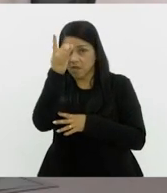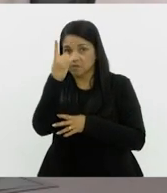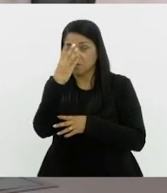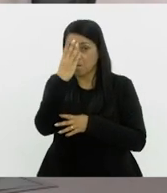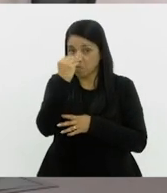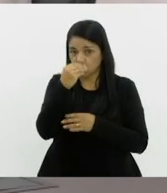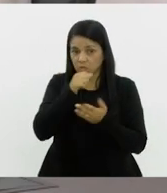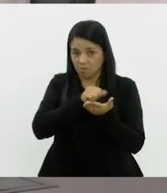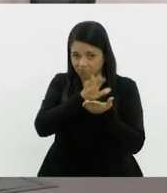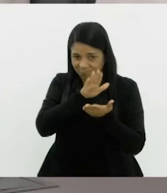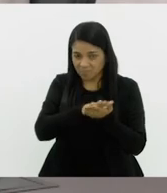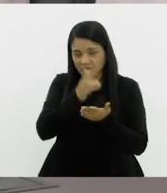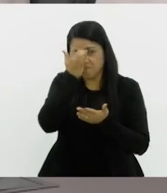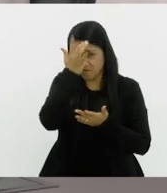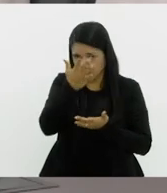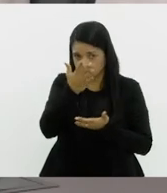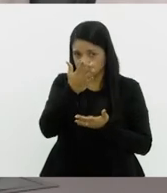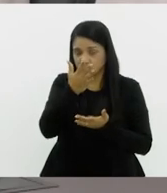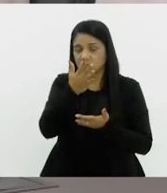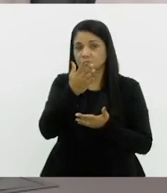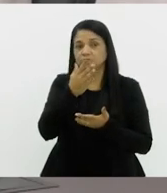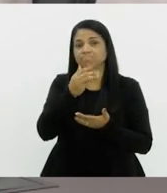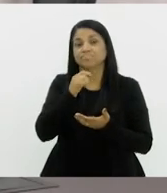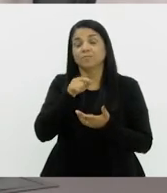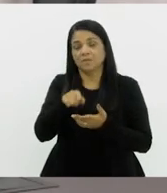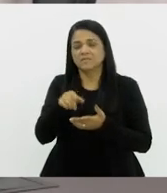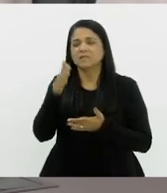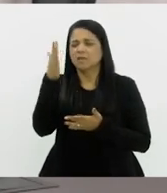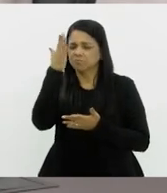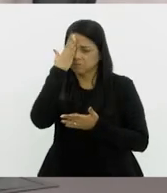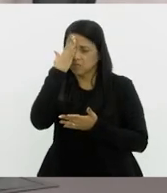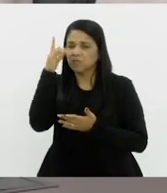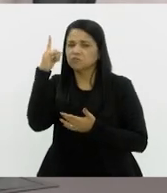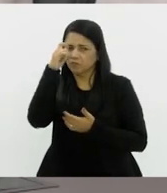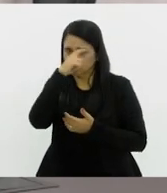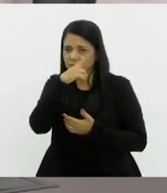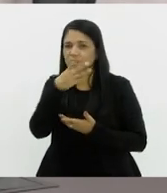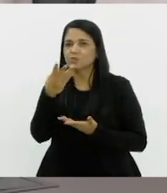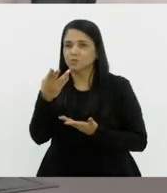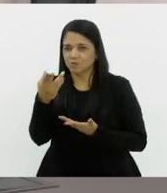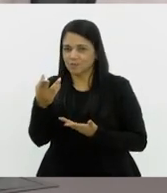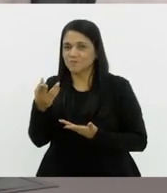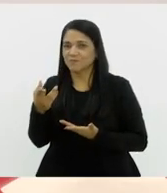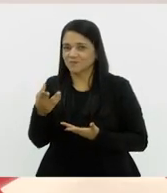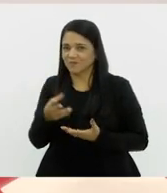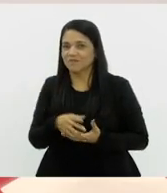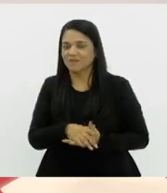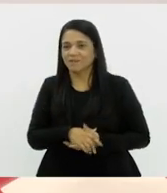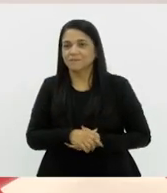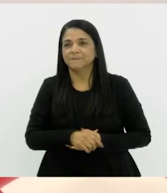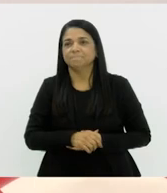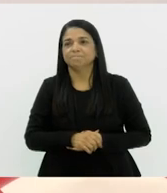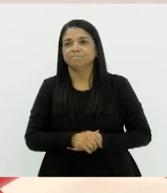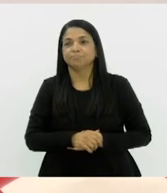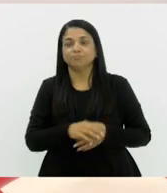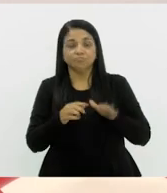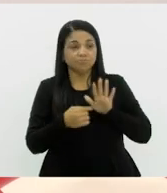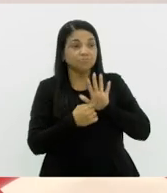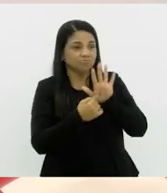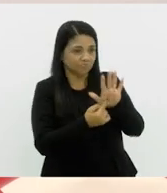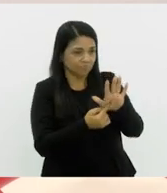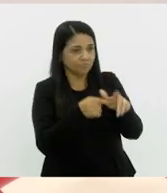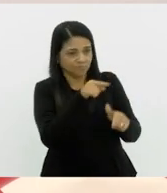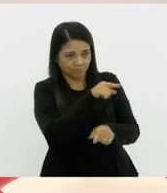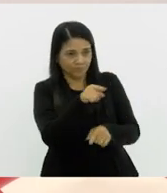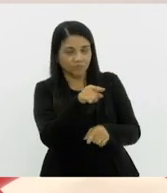multar. Mas a gente entende que é difícil para o usuário, tá bom? Mas existe. Mesmo assim, né? Eu acho que só o fato de, por exemplo, você mostrar, como